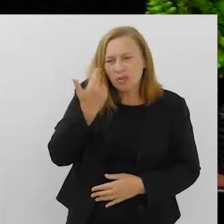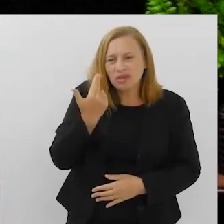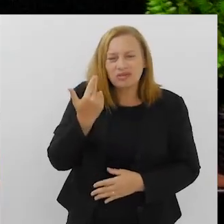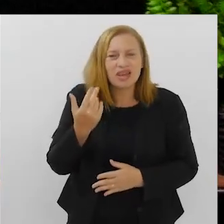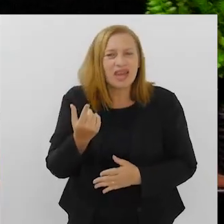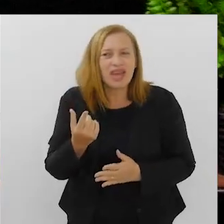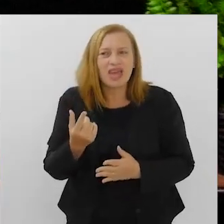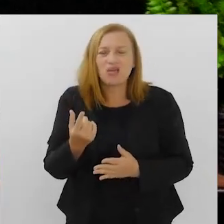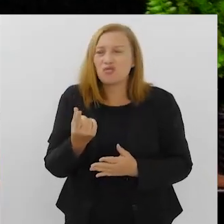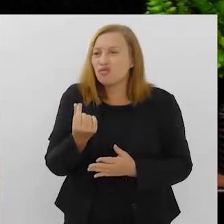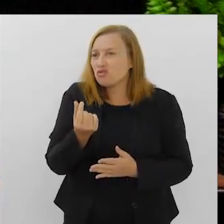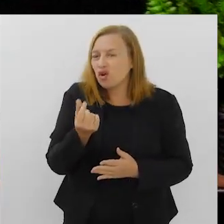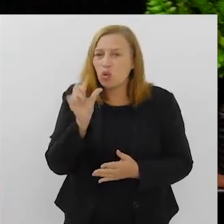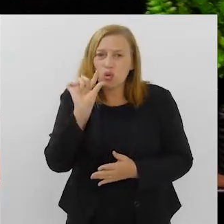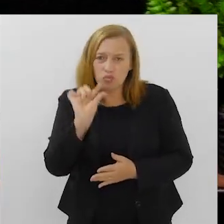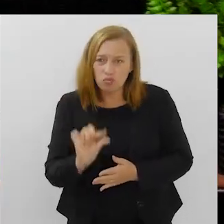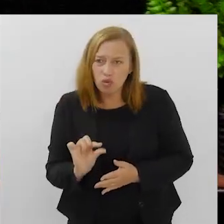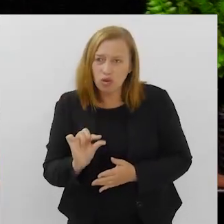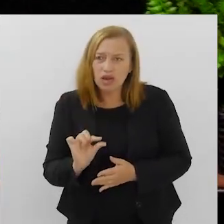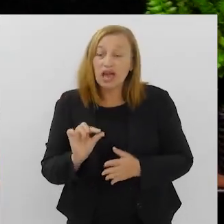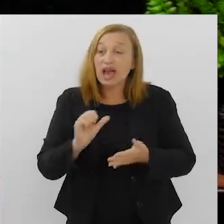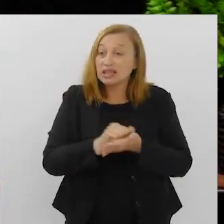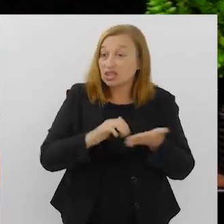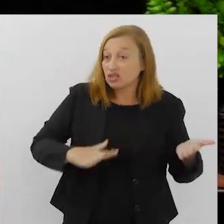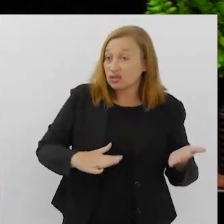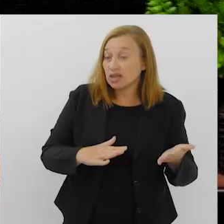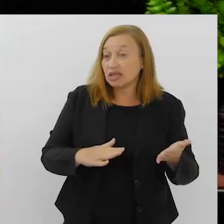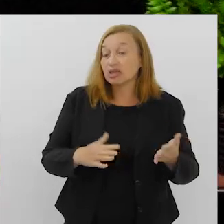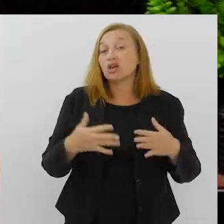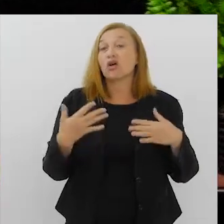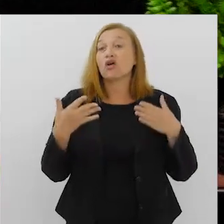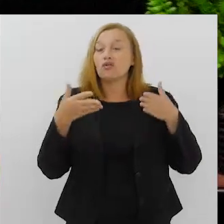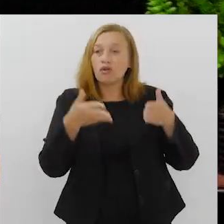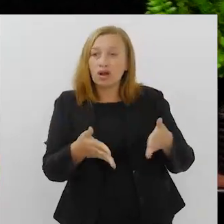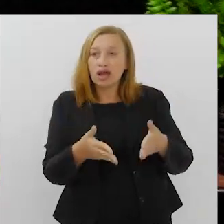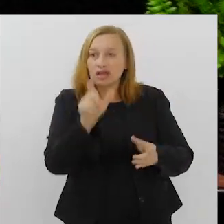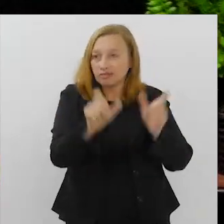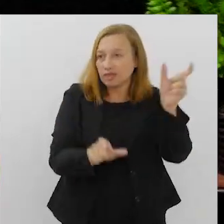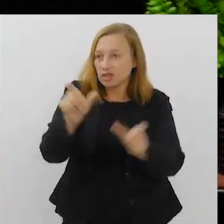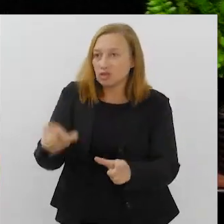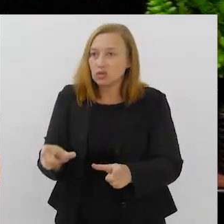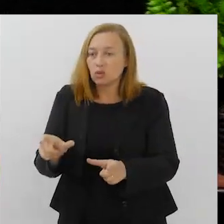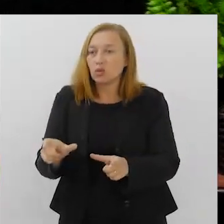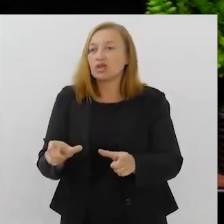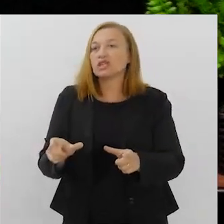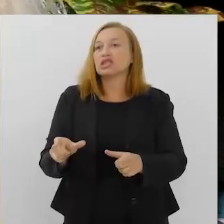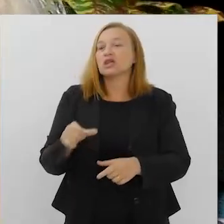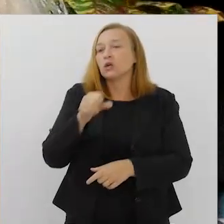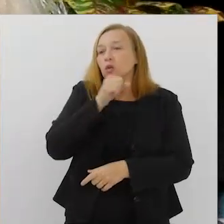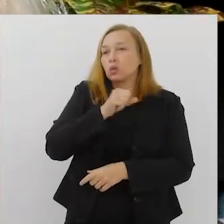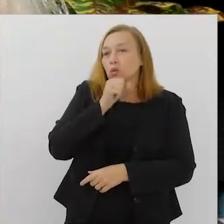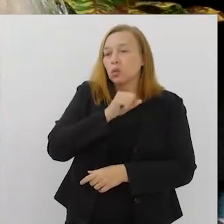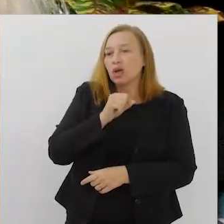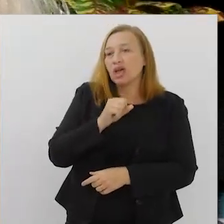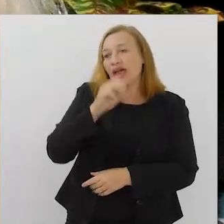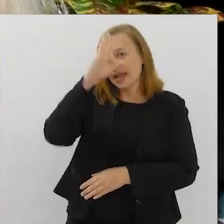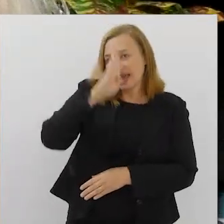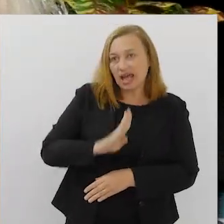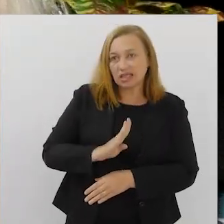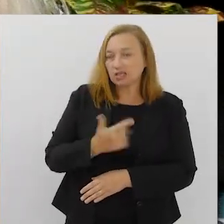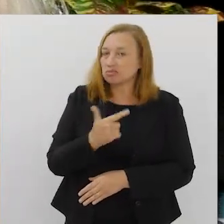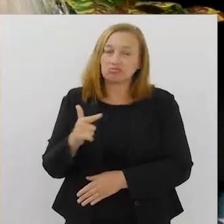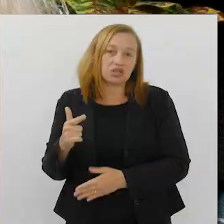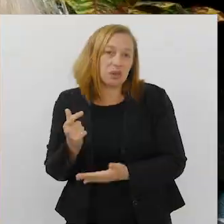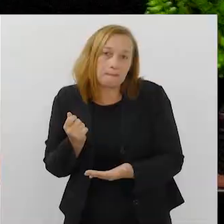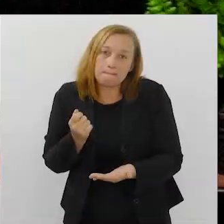é um custo muito simbólico. As atividades voltadas para pessoas idosas são gratuitas. Ah, é? São todas gratuitas,